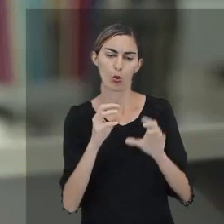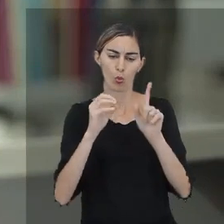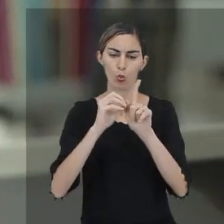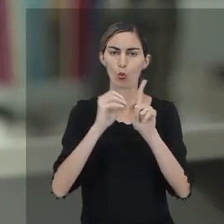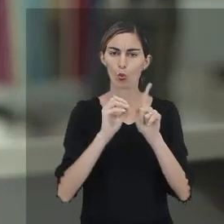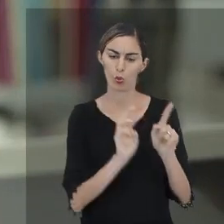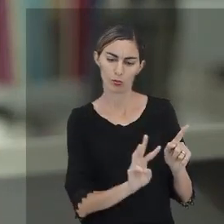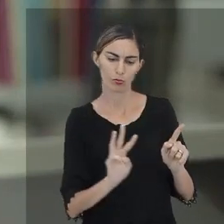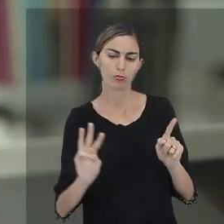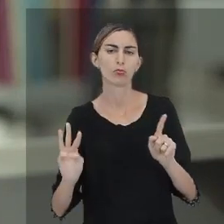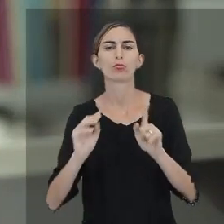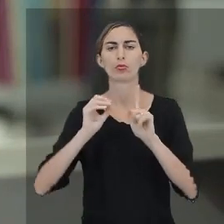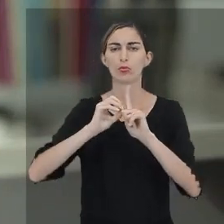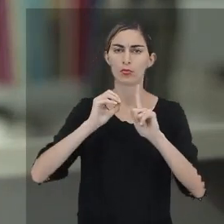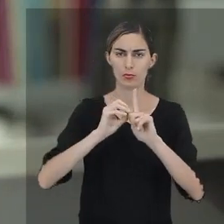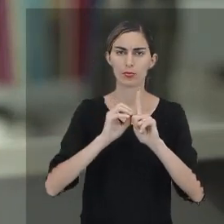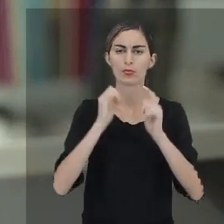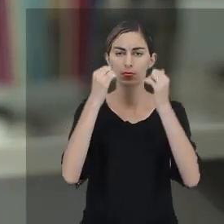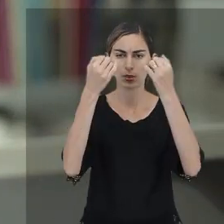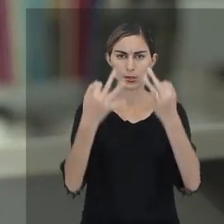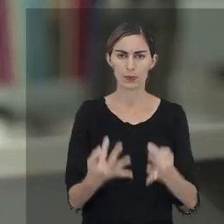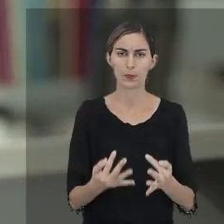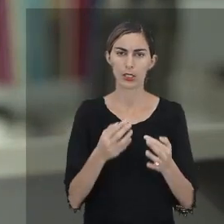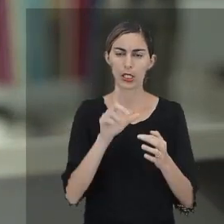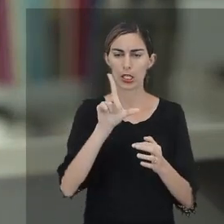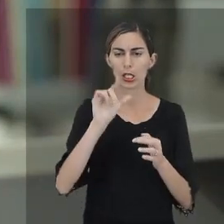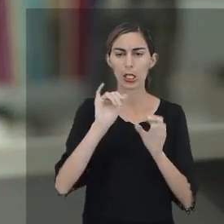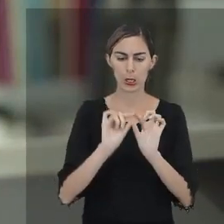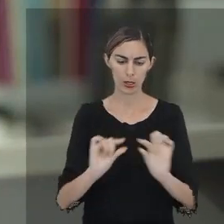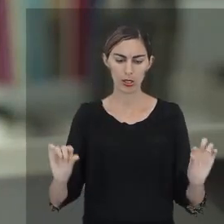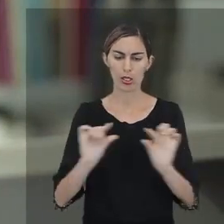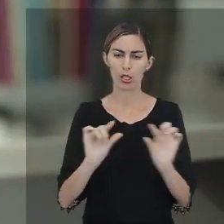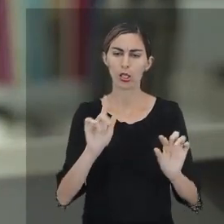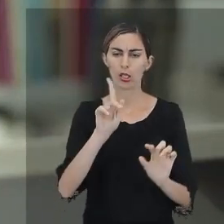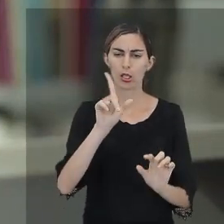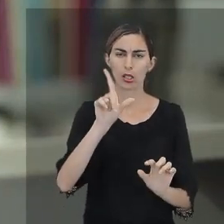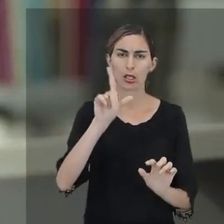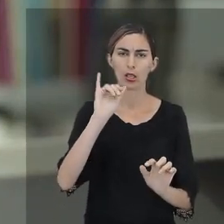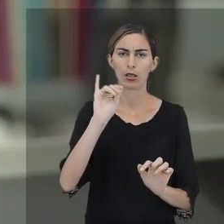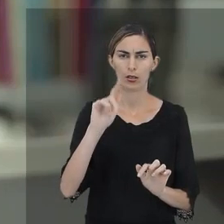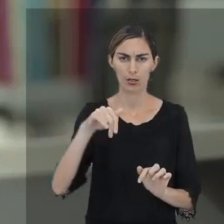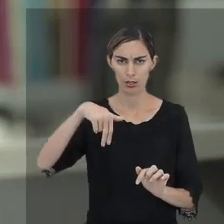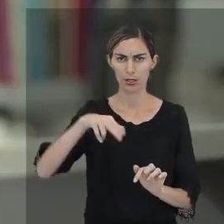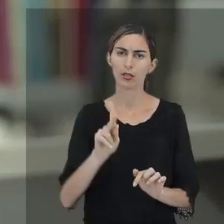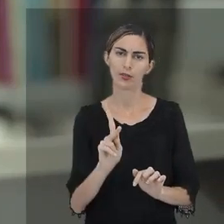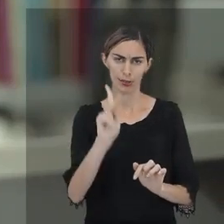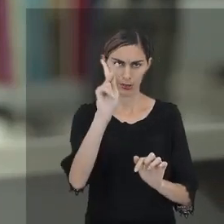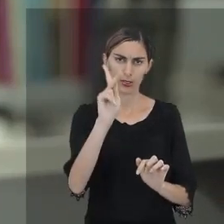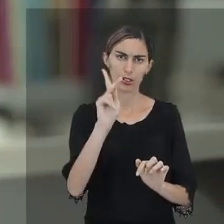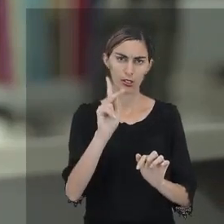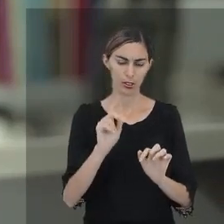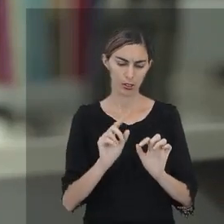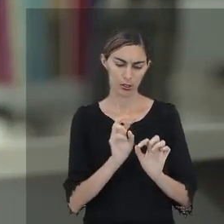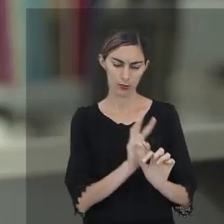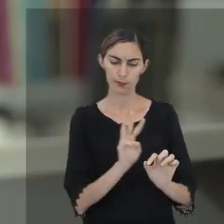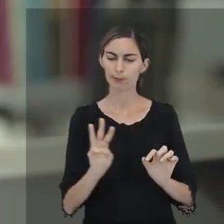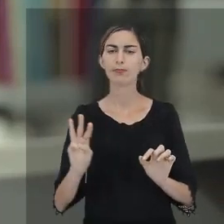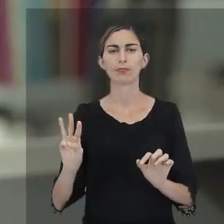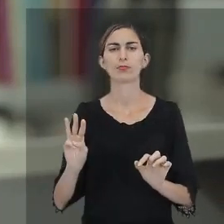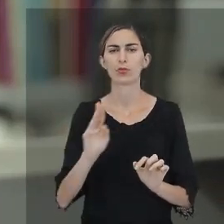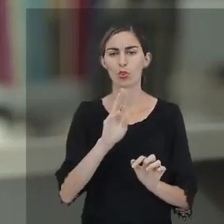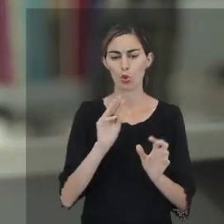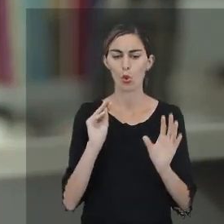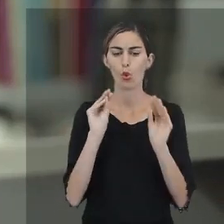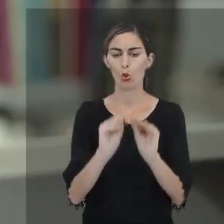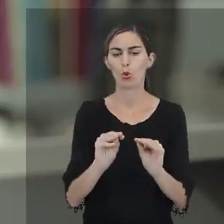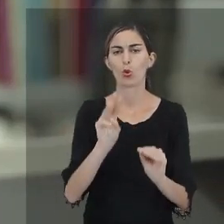ea gente diz que é um um link web então a gente pensa propriedades em aqui de auto link e coloco